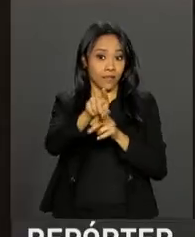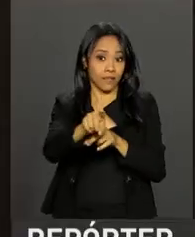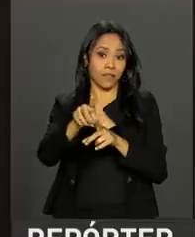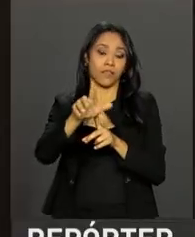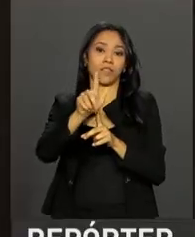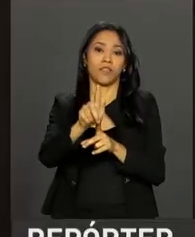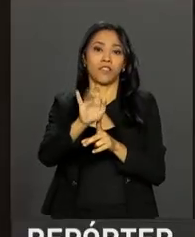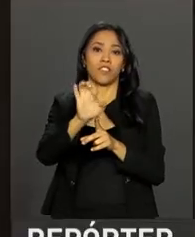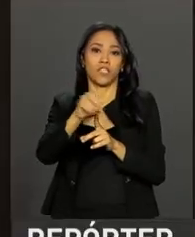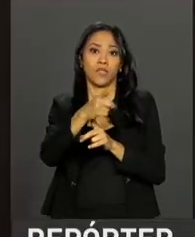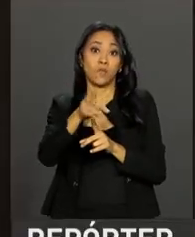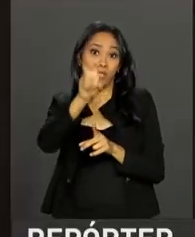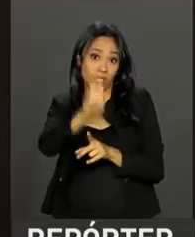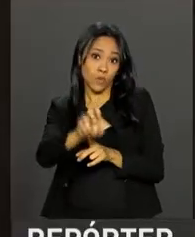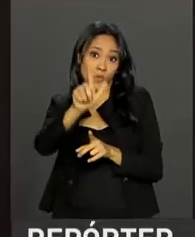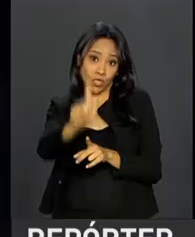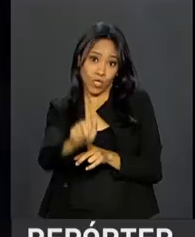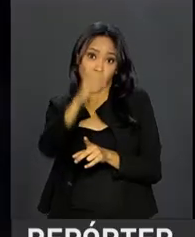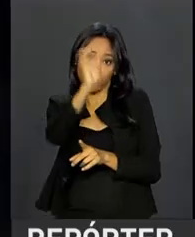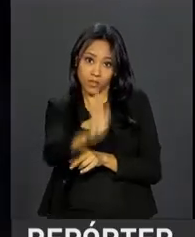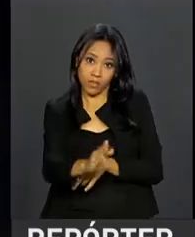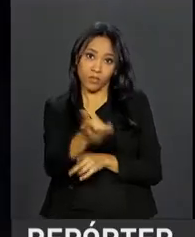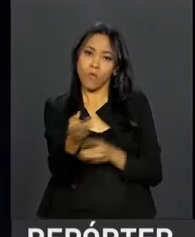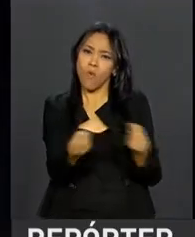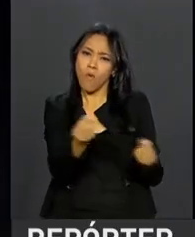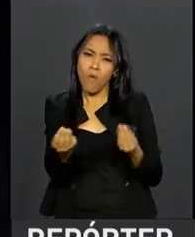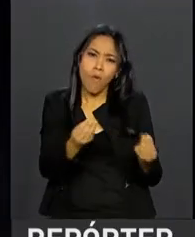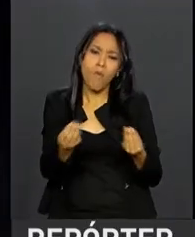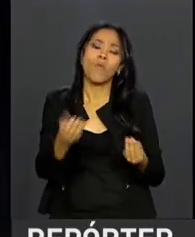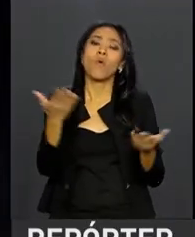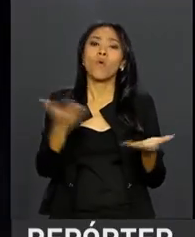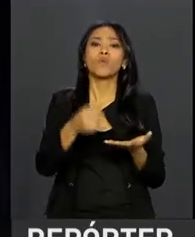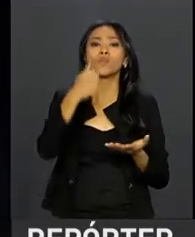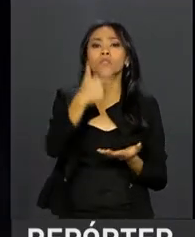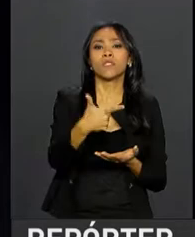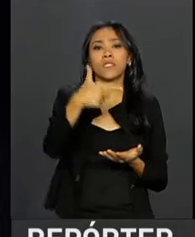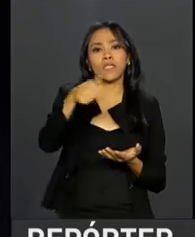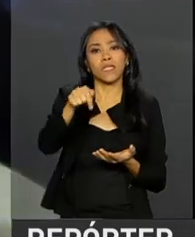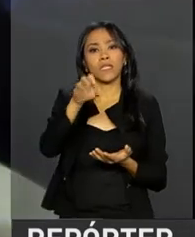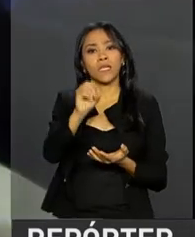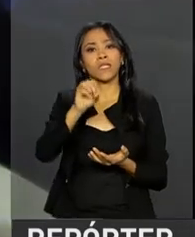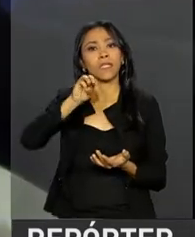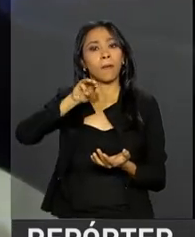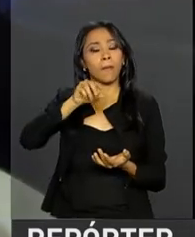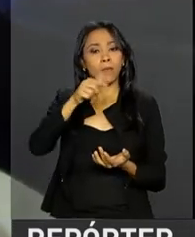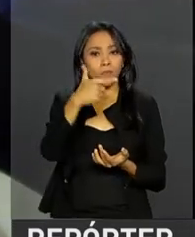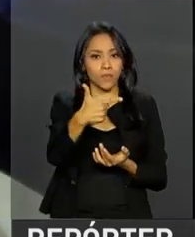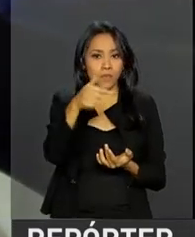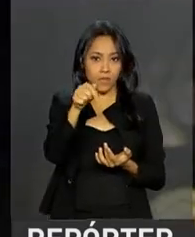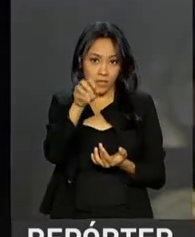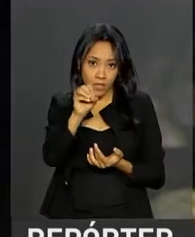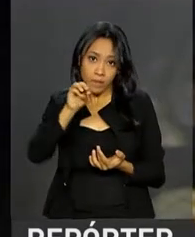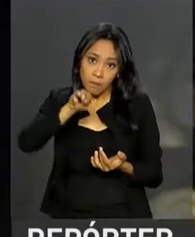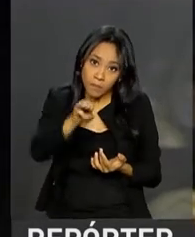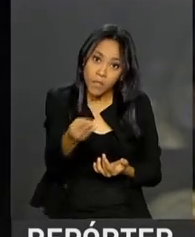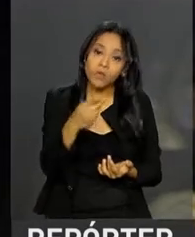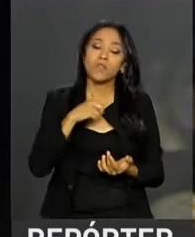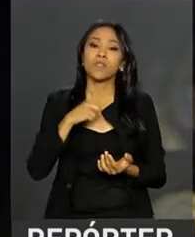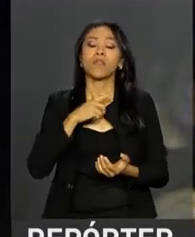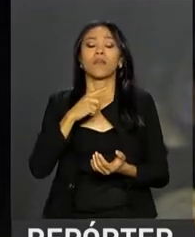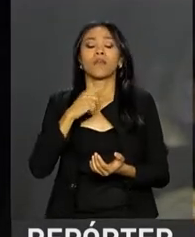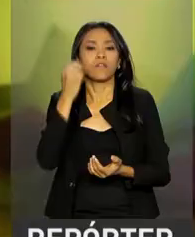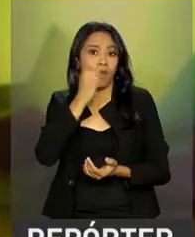móvel, o 5G. Hoje no Brasil são 270 milhões de celulares com acesso à internet, uma